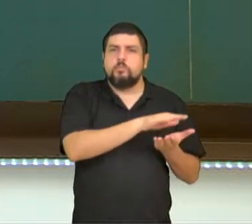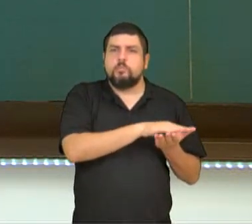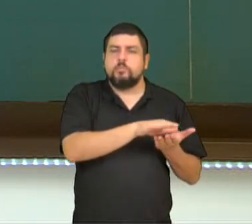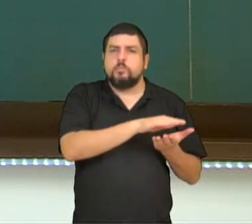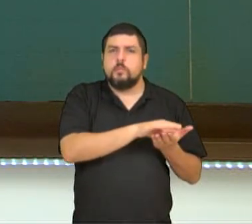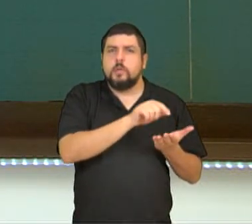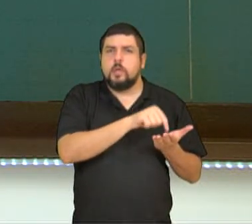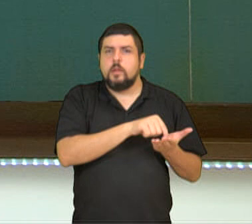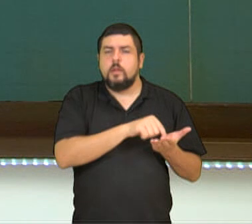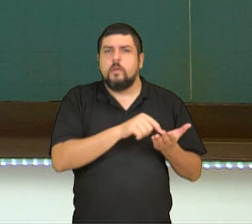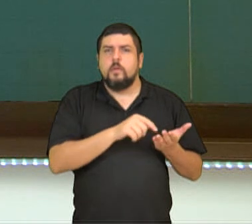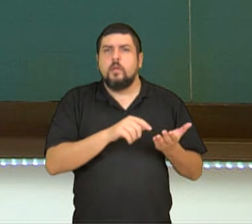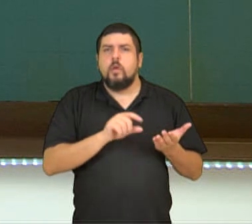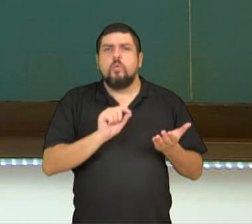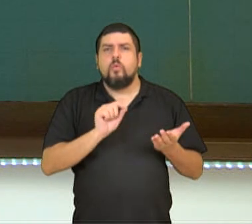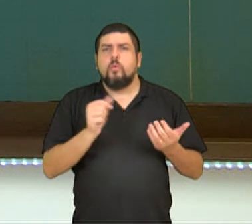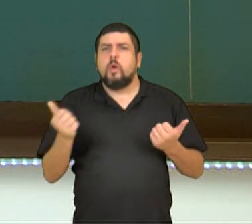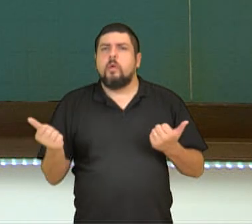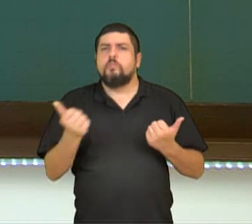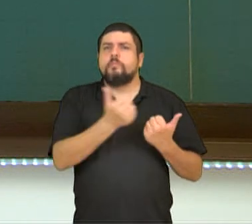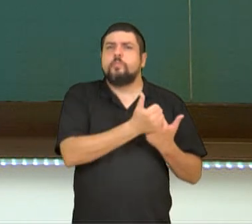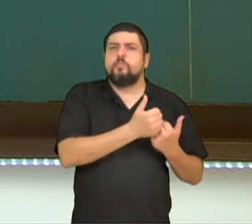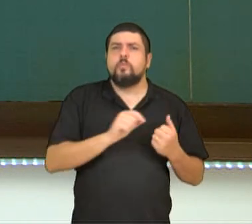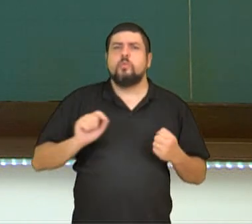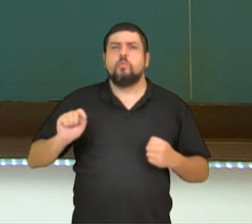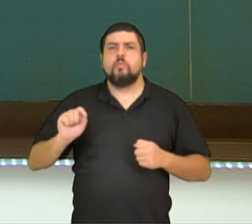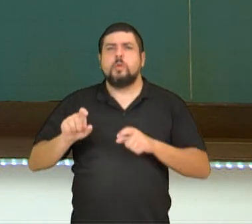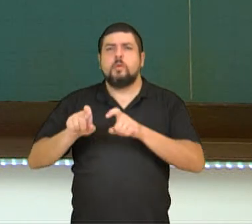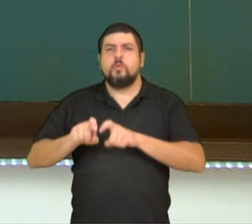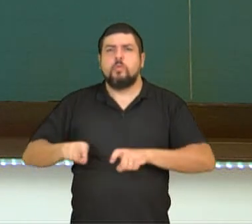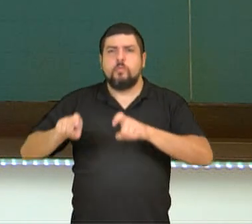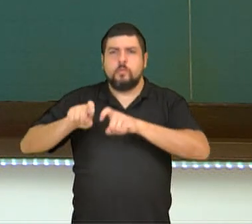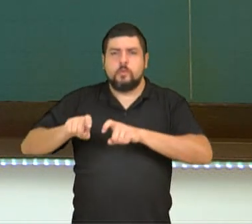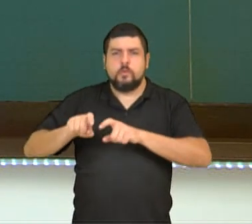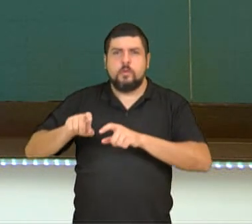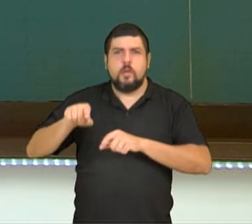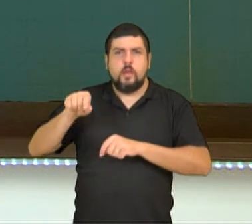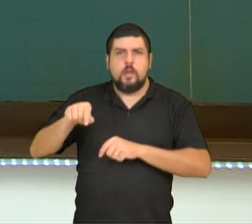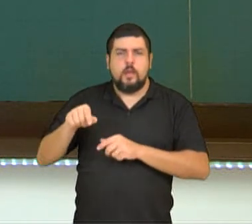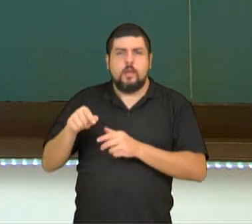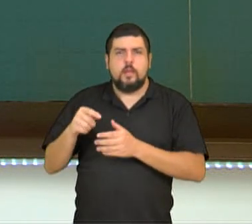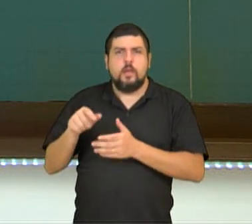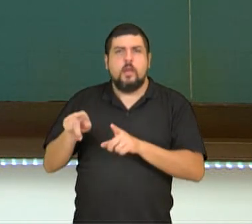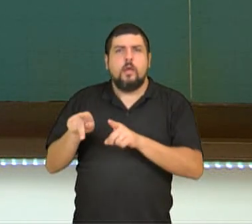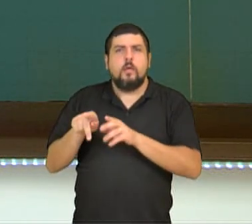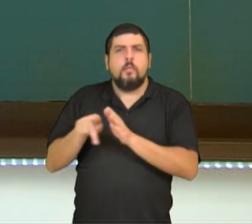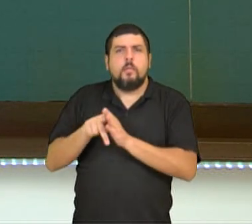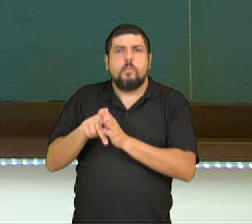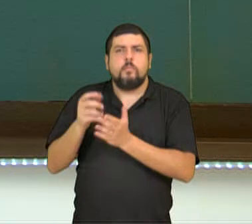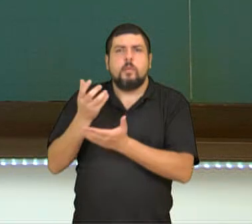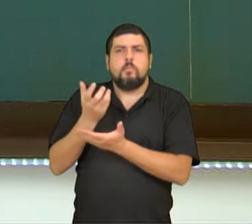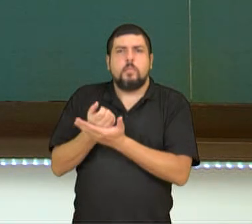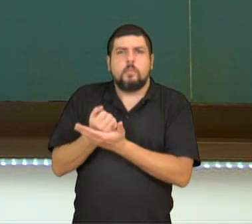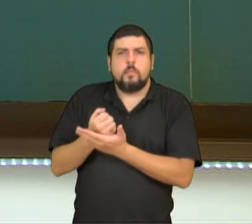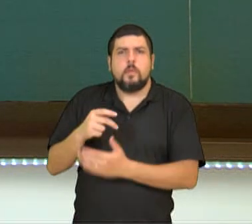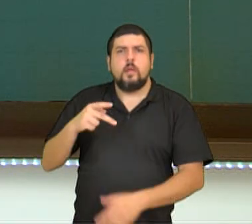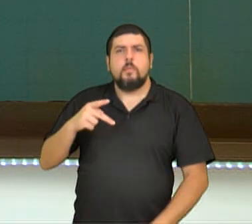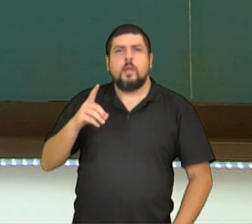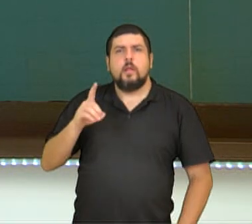inúmeros downloads que são feitos aí, né, não somente em PDF, mas livros em Word, enfim, em